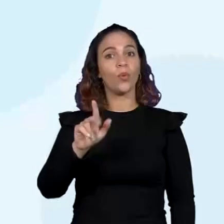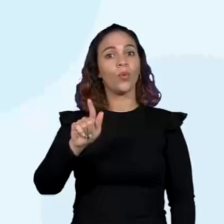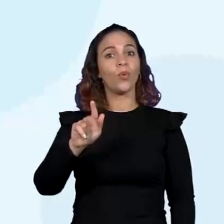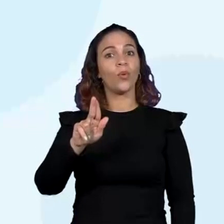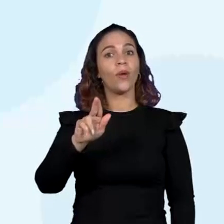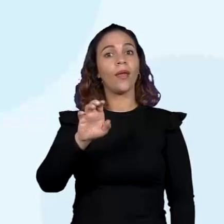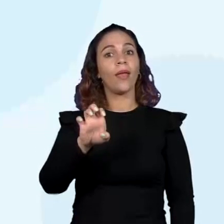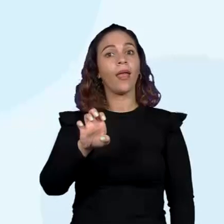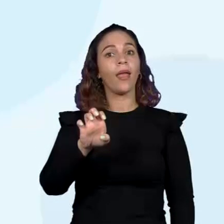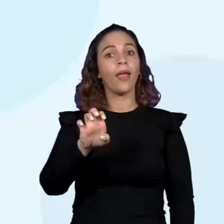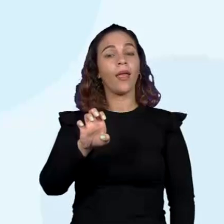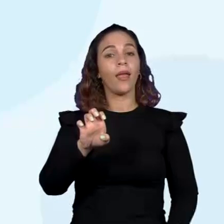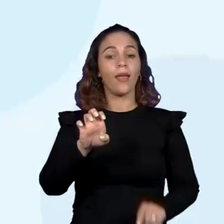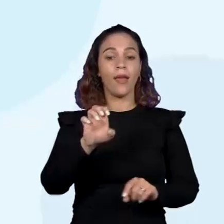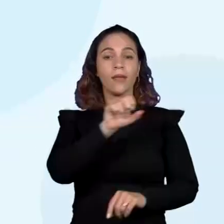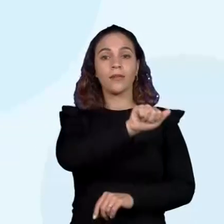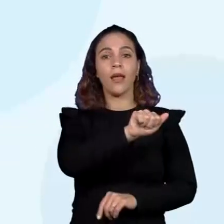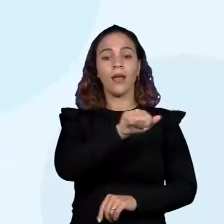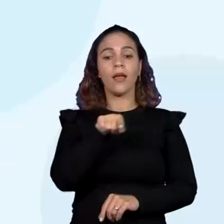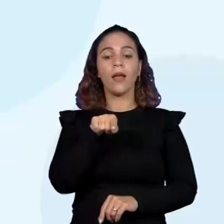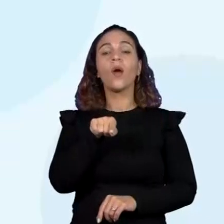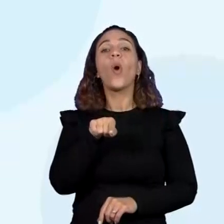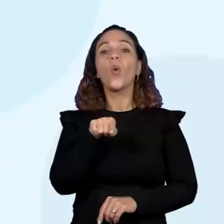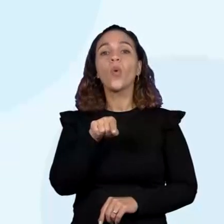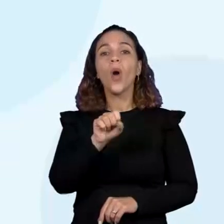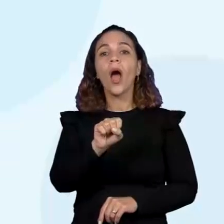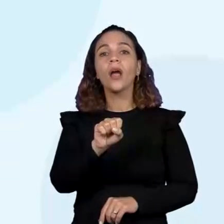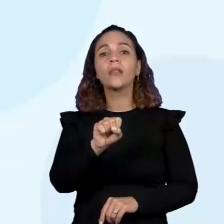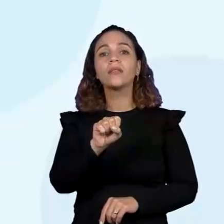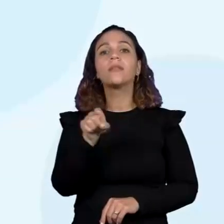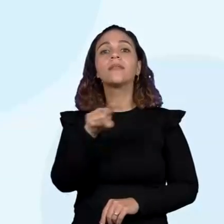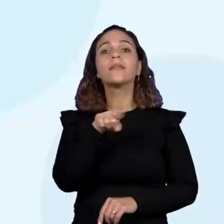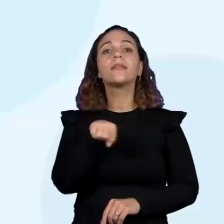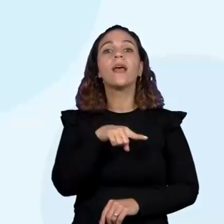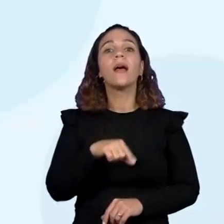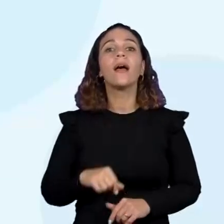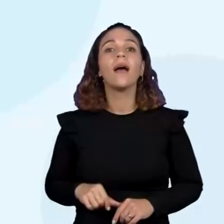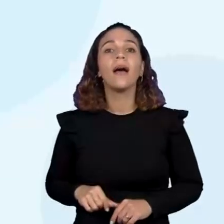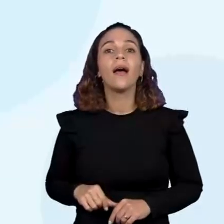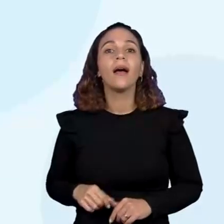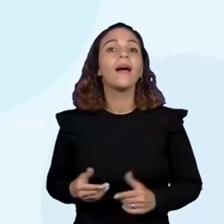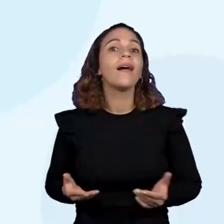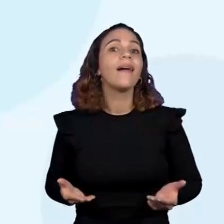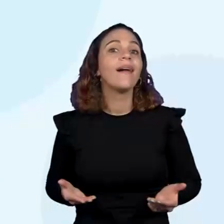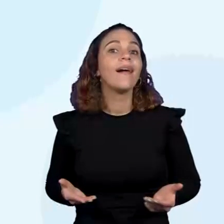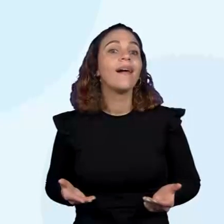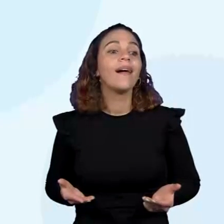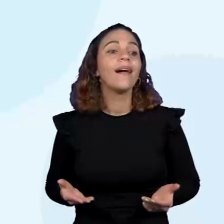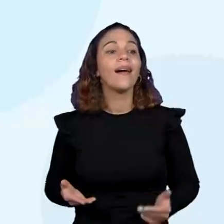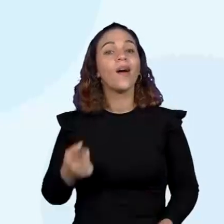portuguesa, mas é com Z ou com S? O que você colocou aí? Tchá, tchá, tchá.